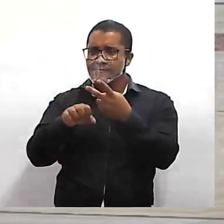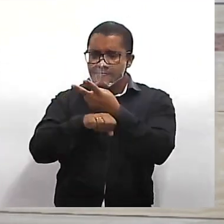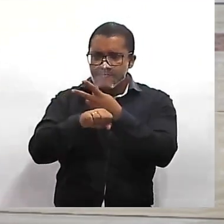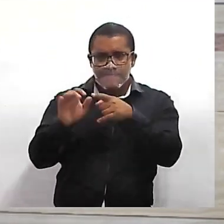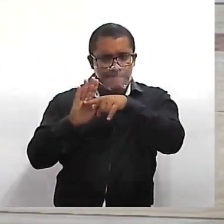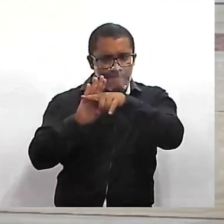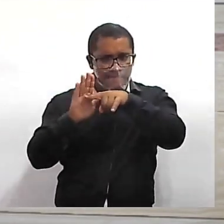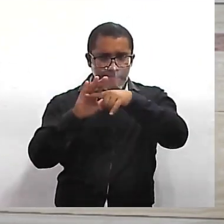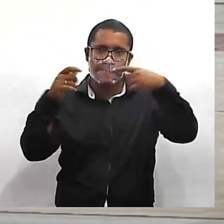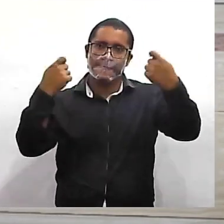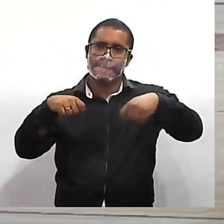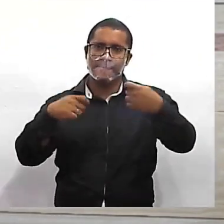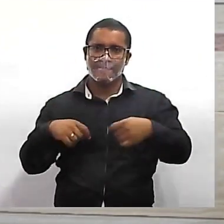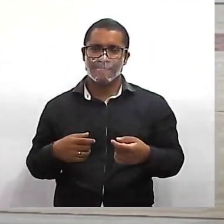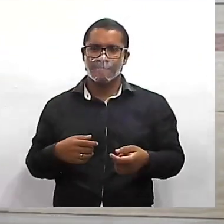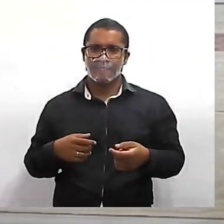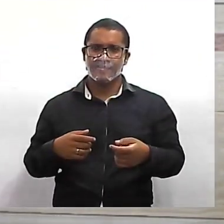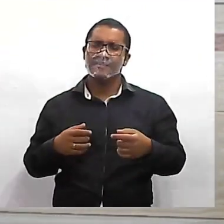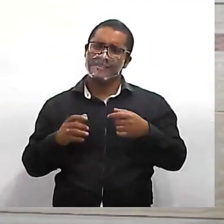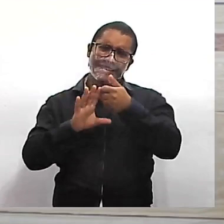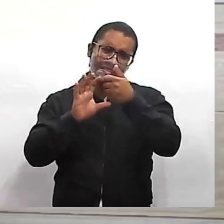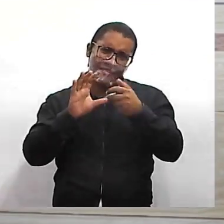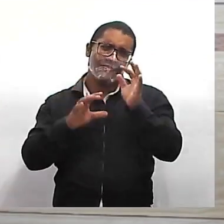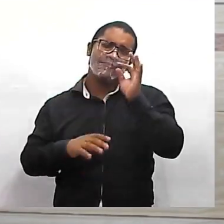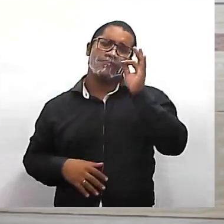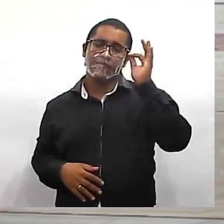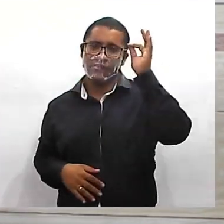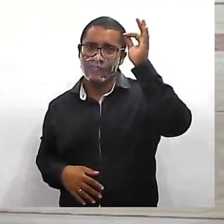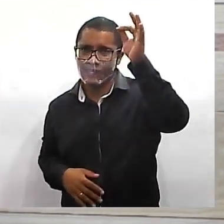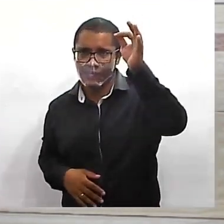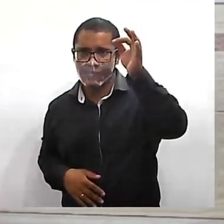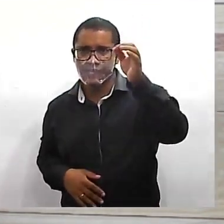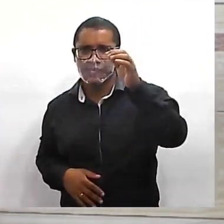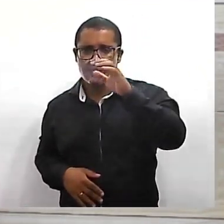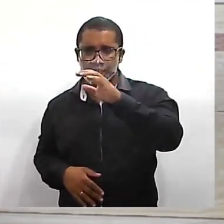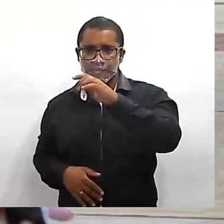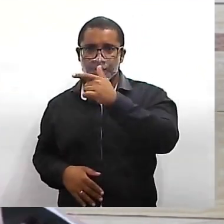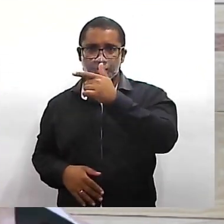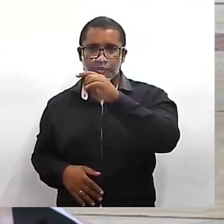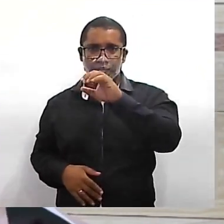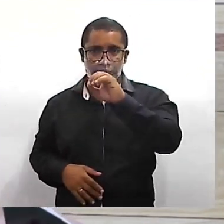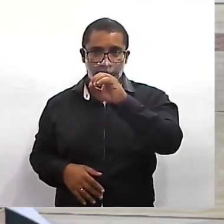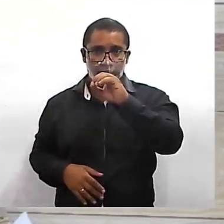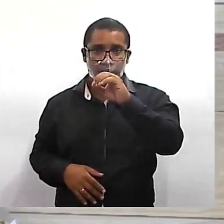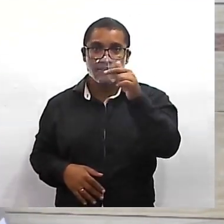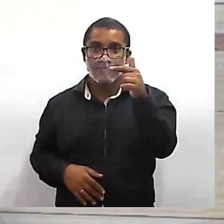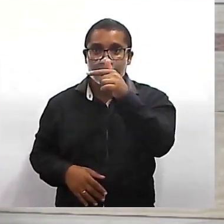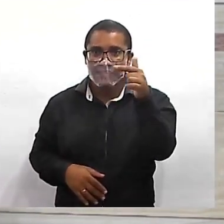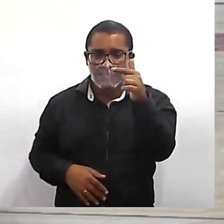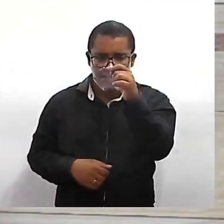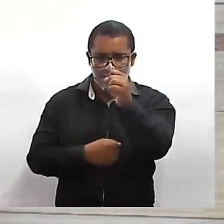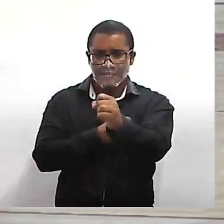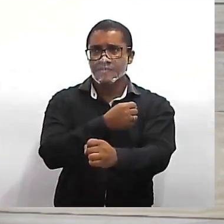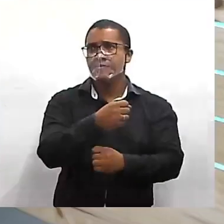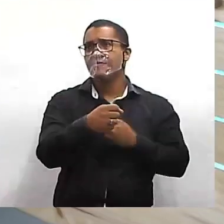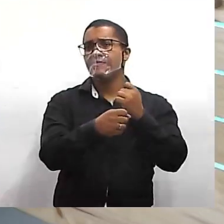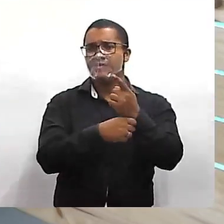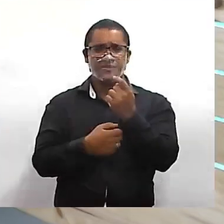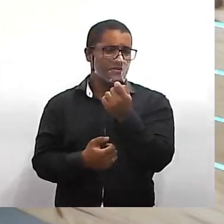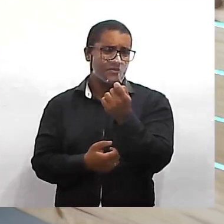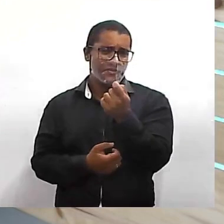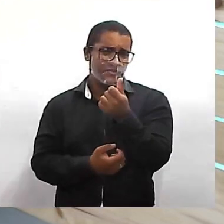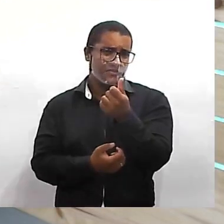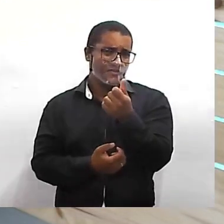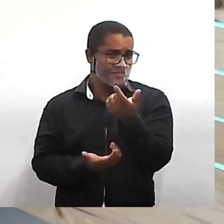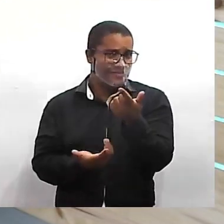futuro como se 2022 fosse daqui a 20 anos. 2022 é praticamente daqui a um ano, né? Exatamente.